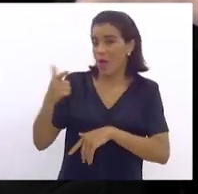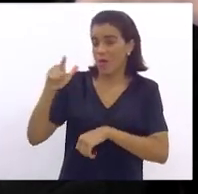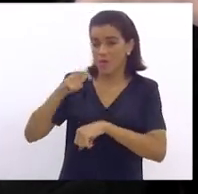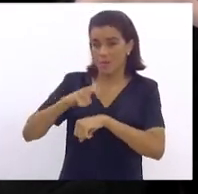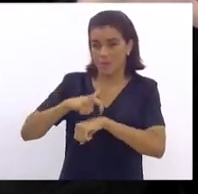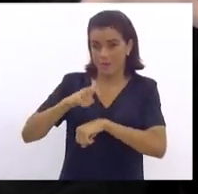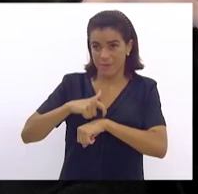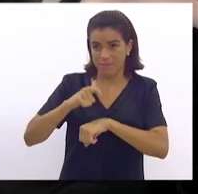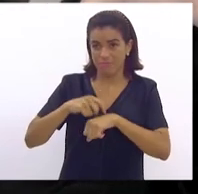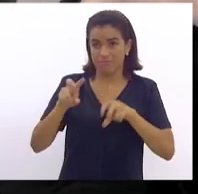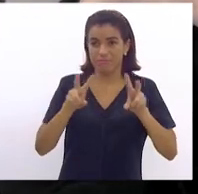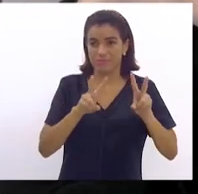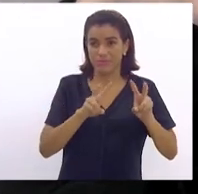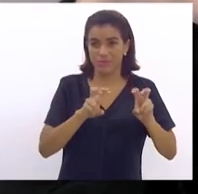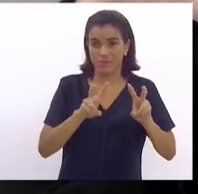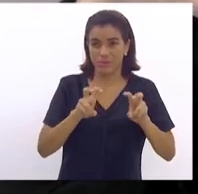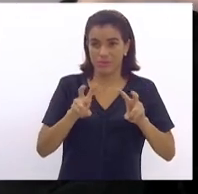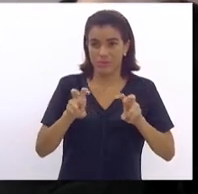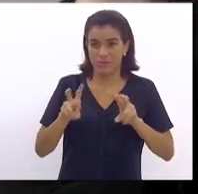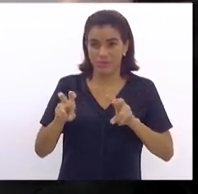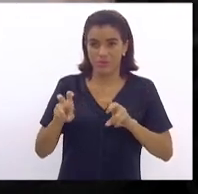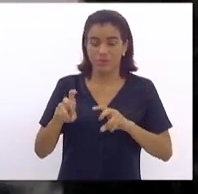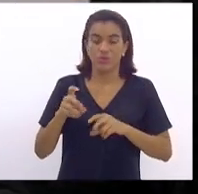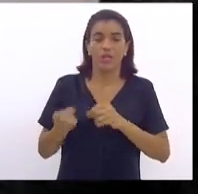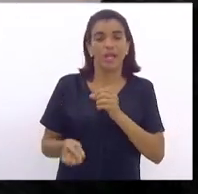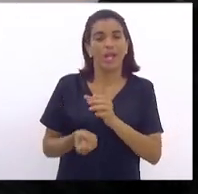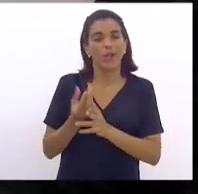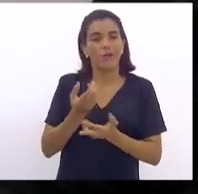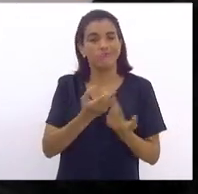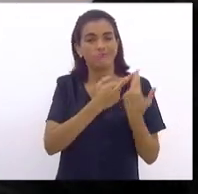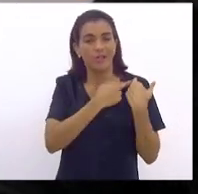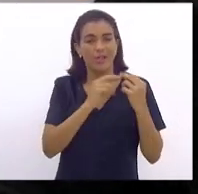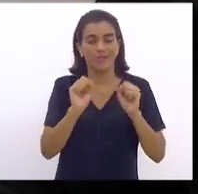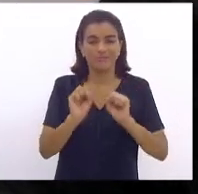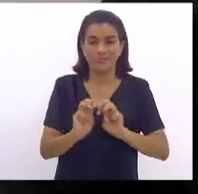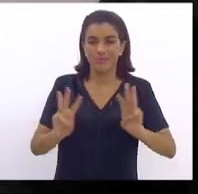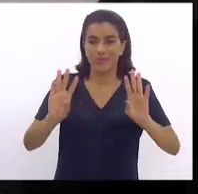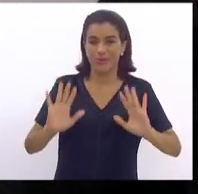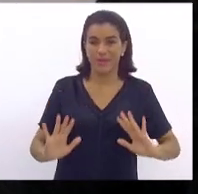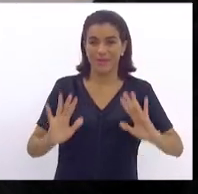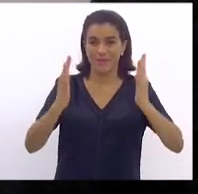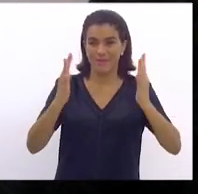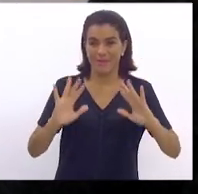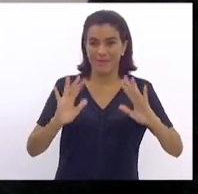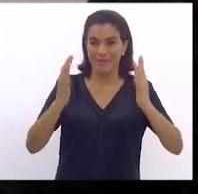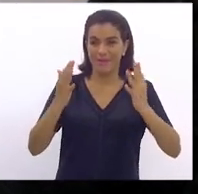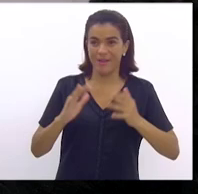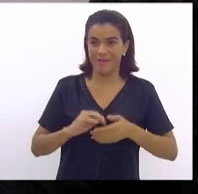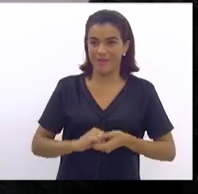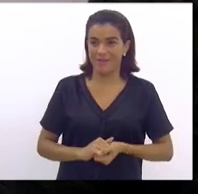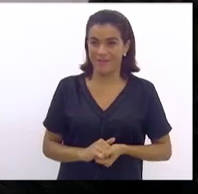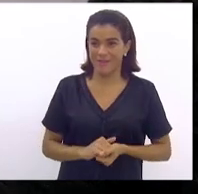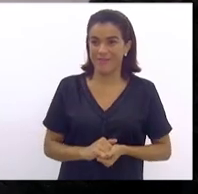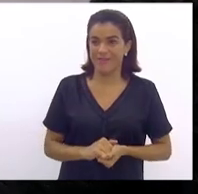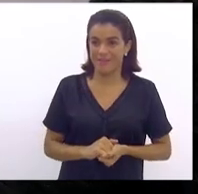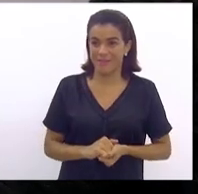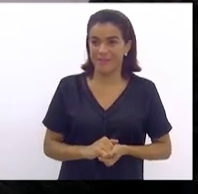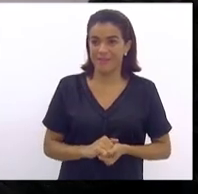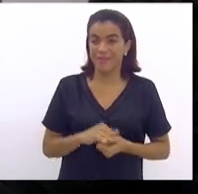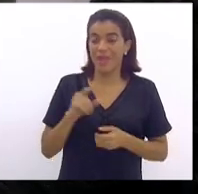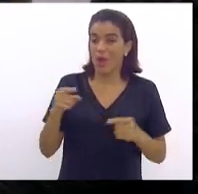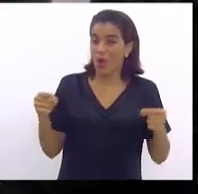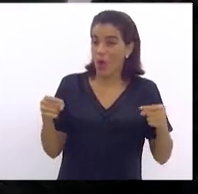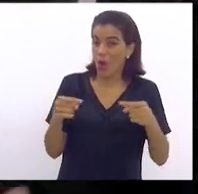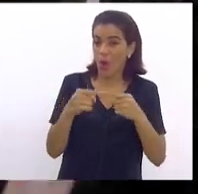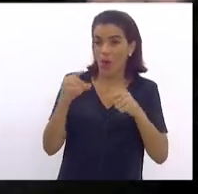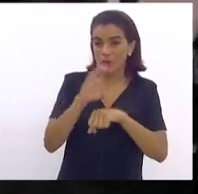é sobre aqueles e aquelas promotores de eventos que ganham editais da cultura, é, eu acho que o constitucionalidade com